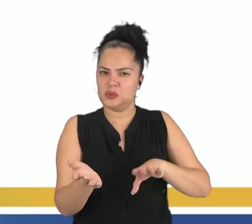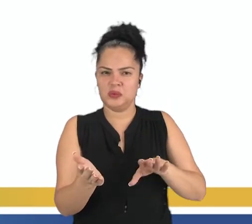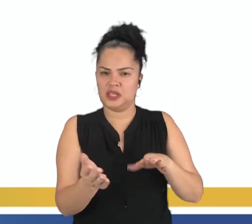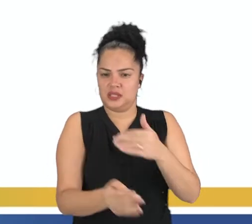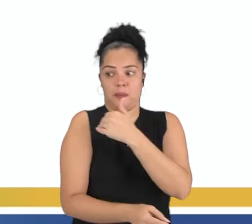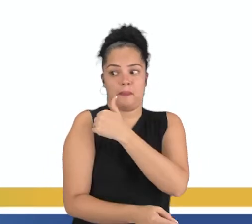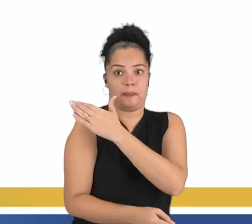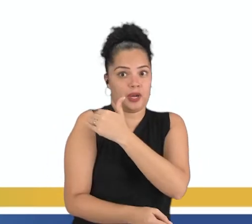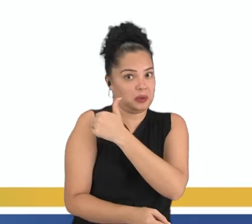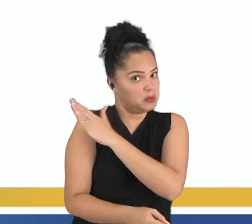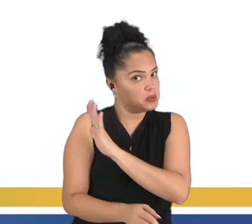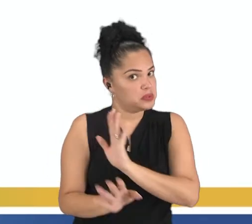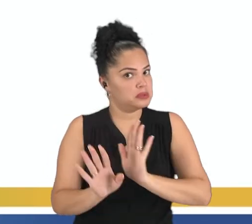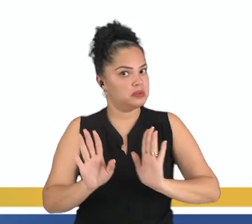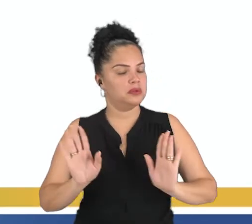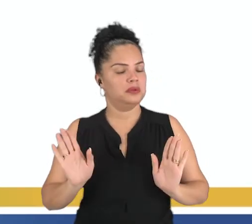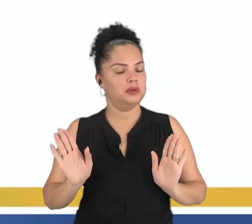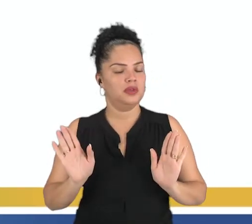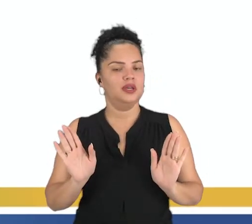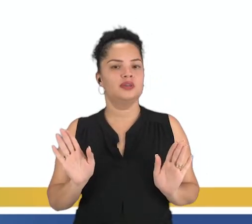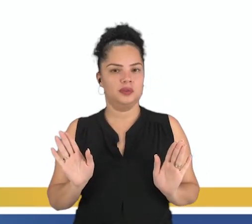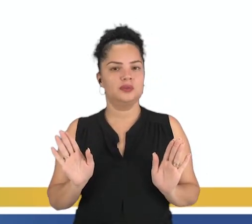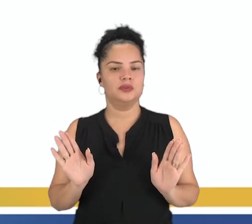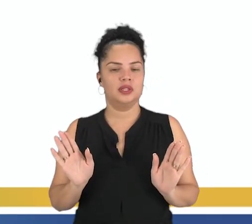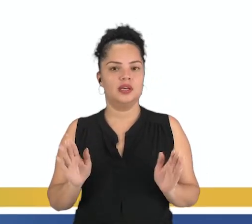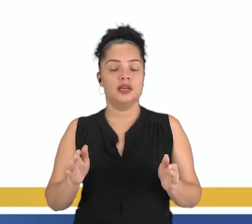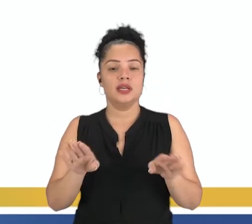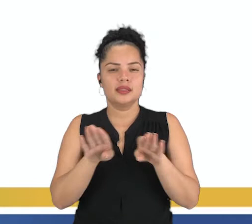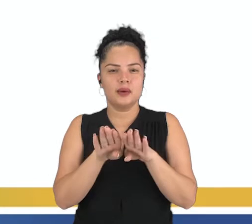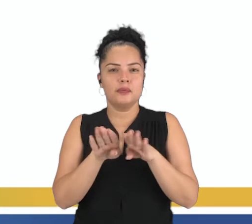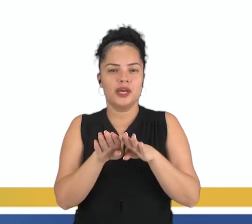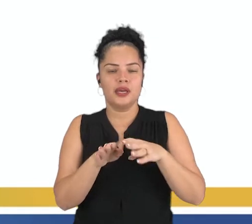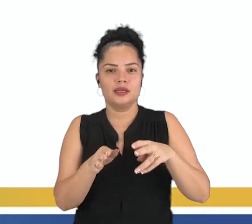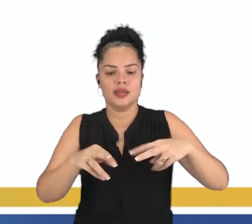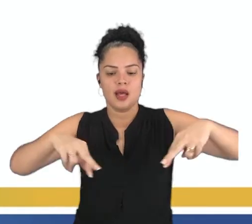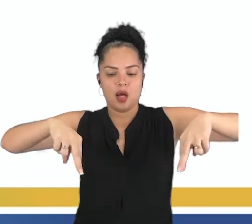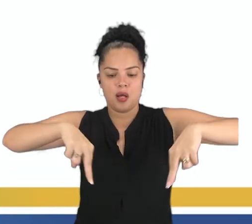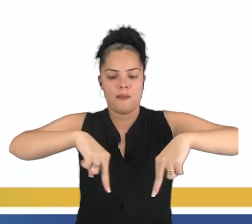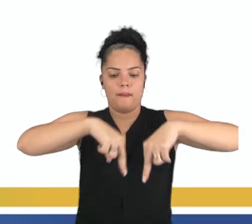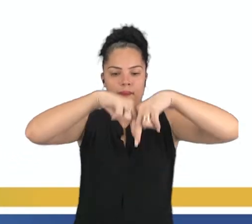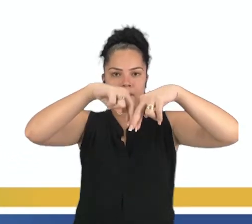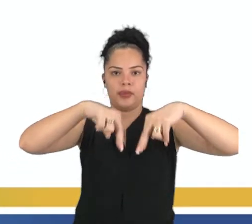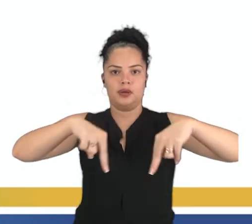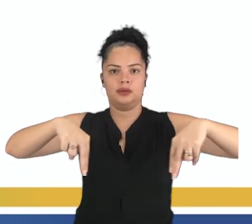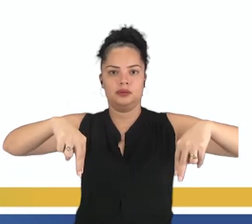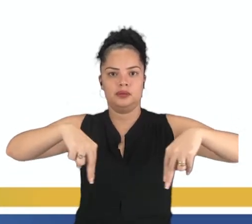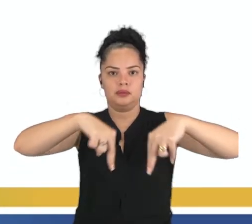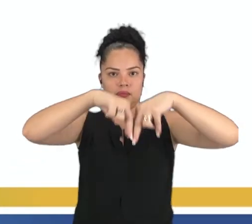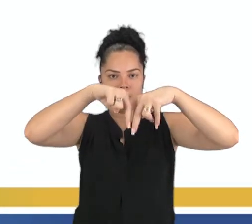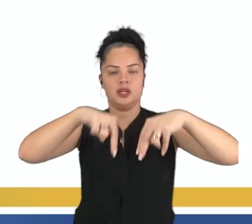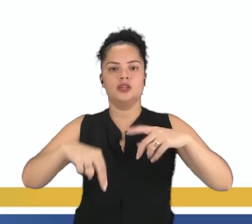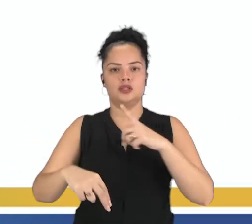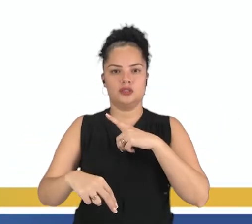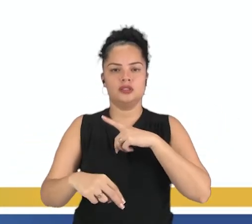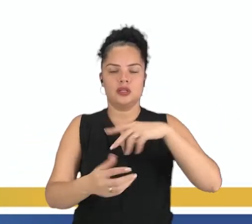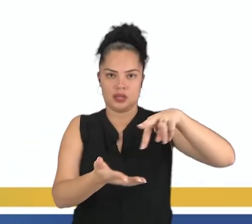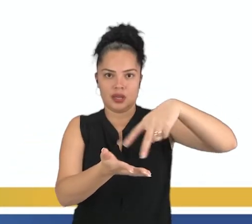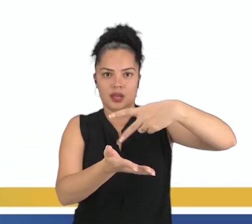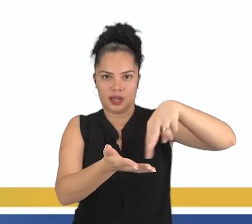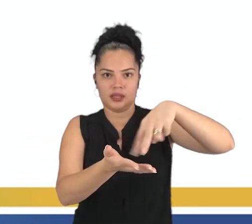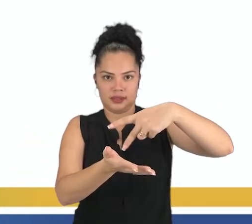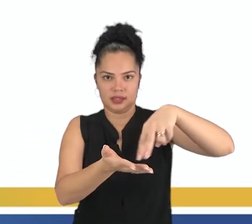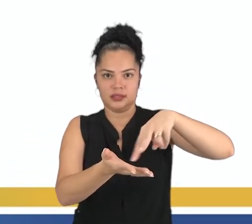ritmo, eles tinham aquele passo da umbigada. Lembra que nós falamos na aula passada que foi um dos passos